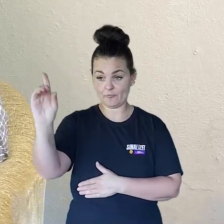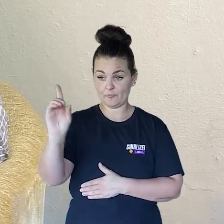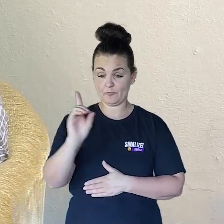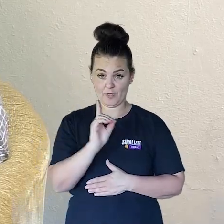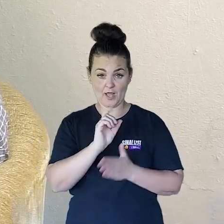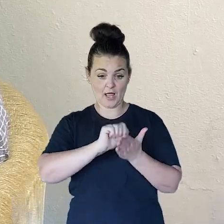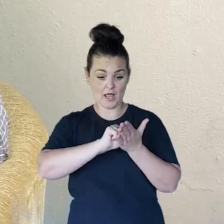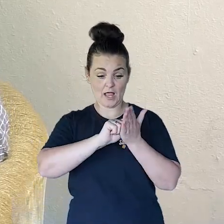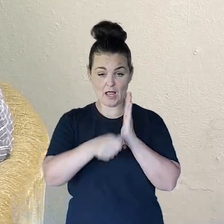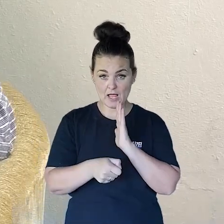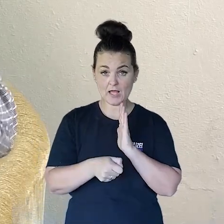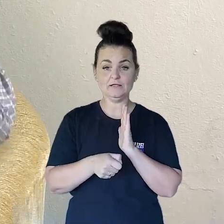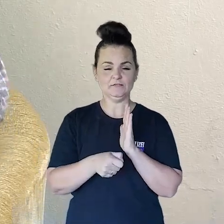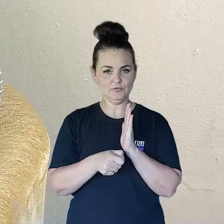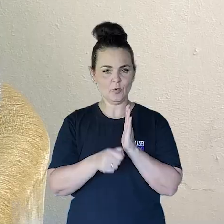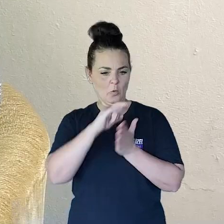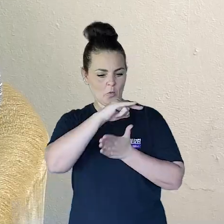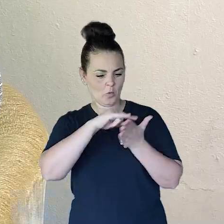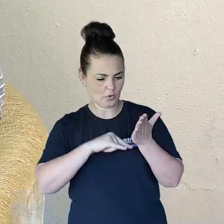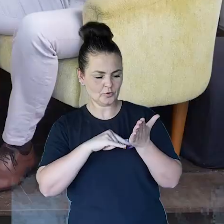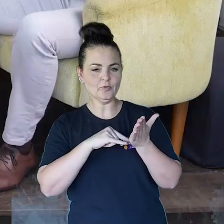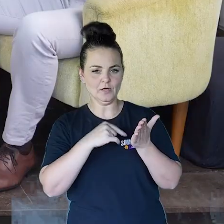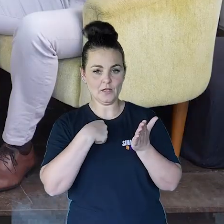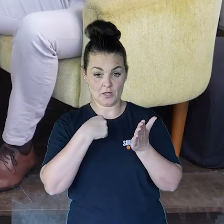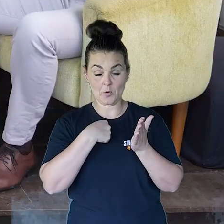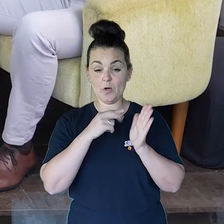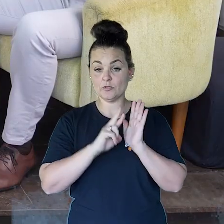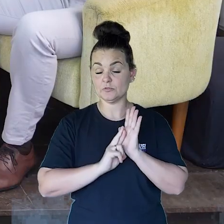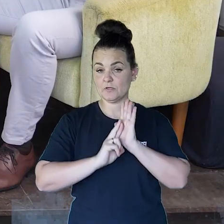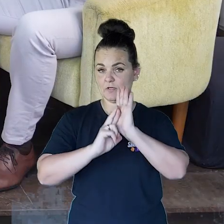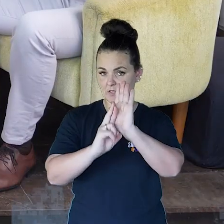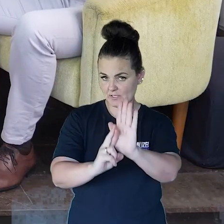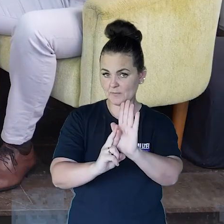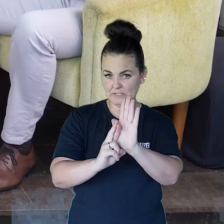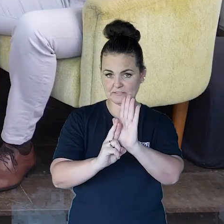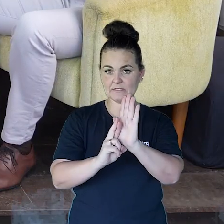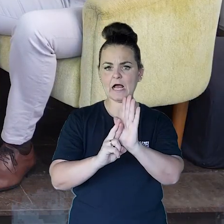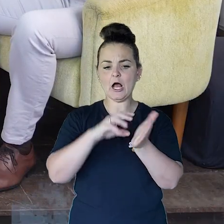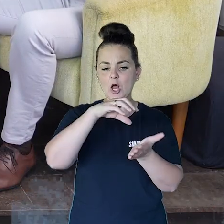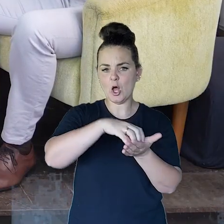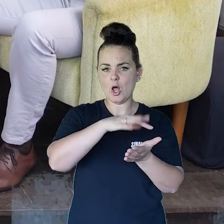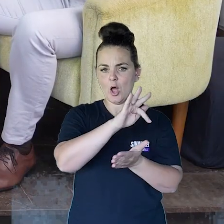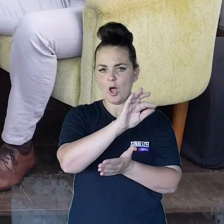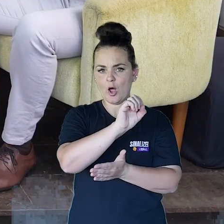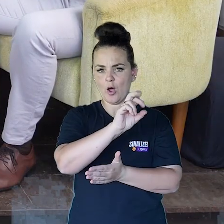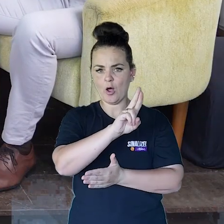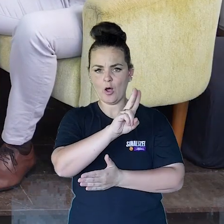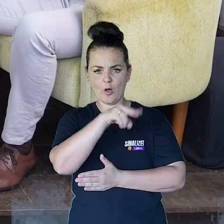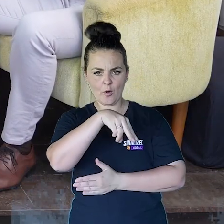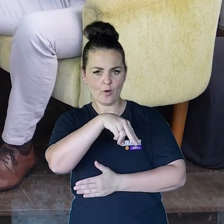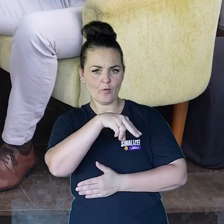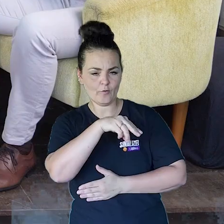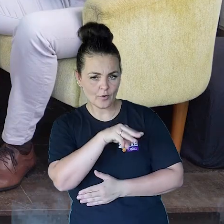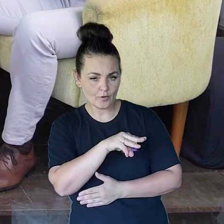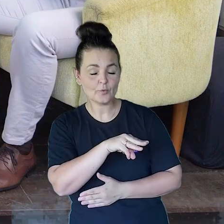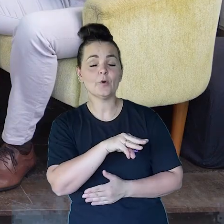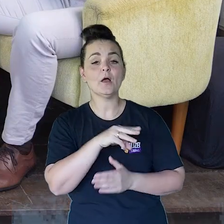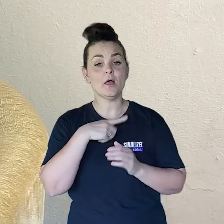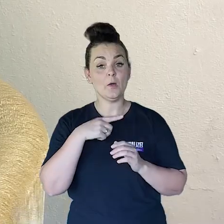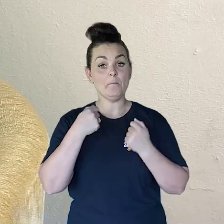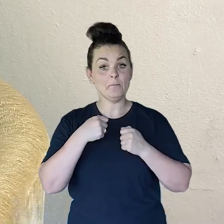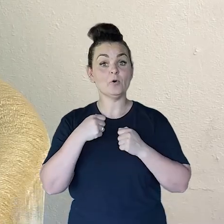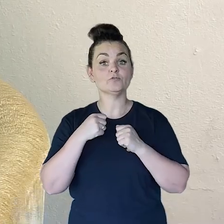assina uma procuração para que eu possa representá-lo no fórum e seja lá qual for, eu tenho que dar o meu melhor enquanto